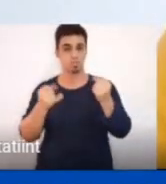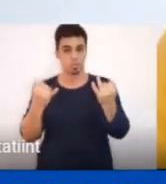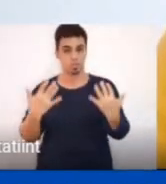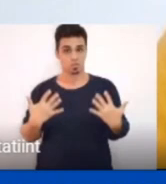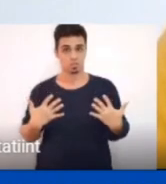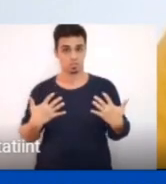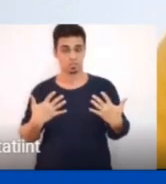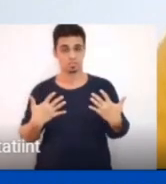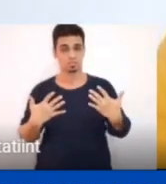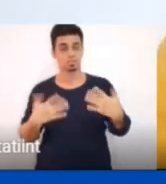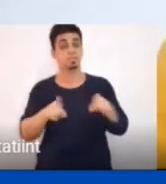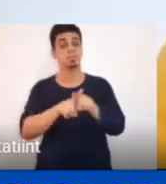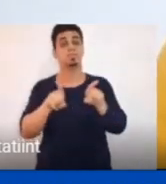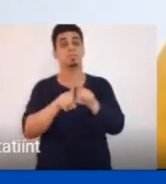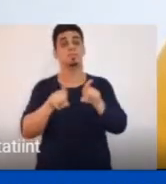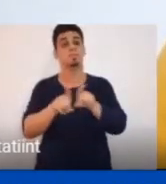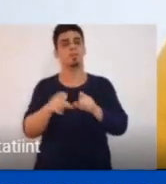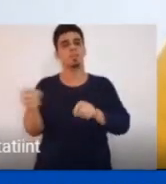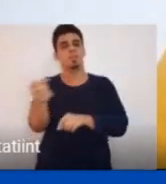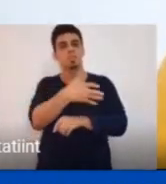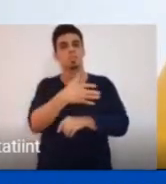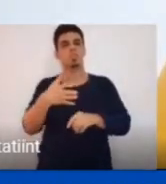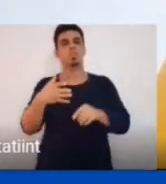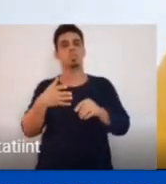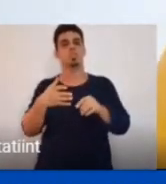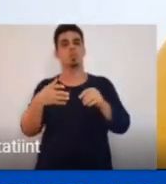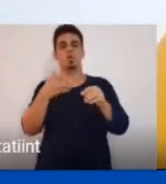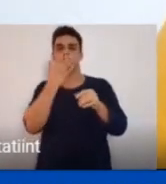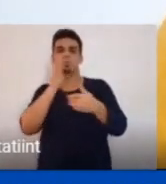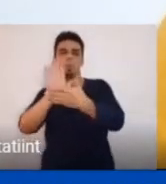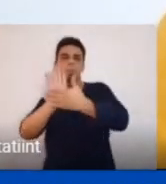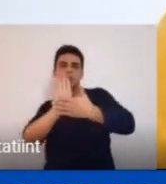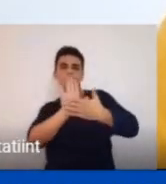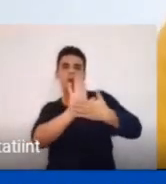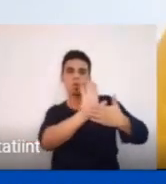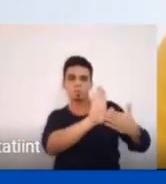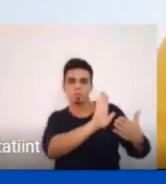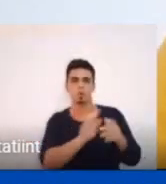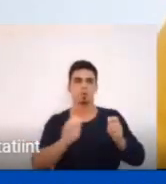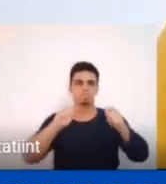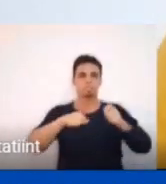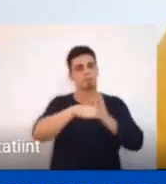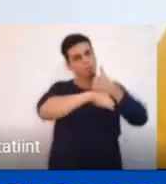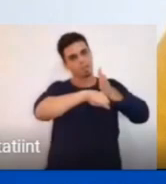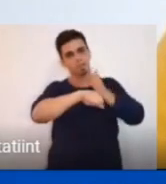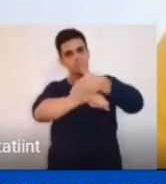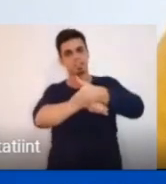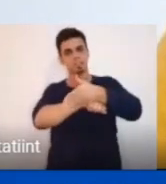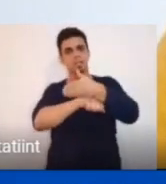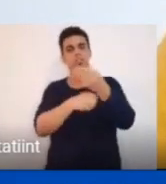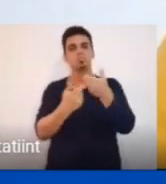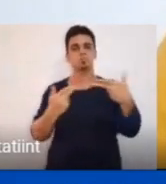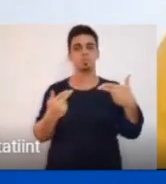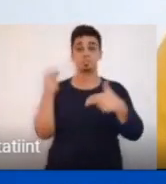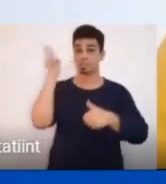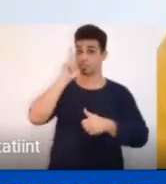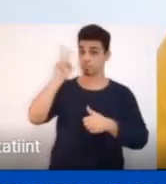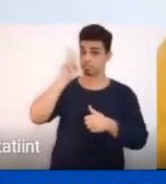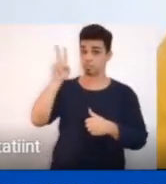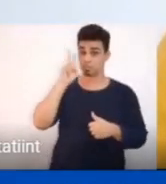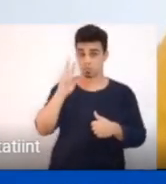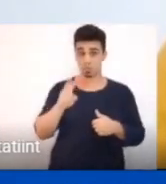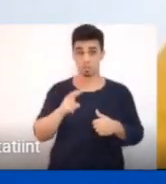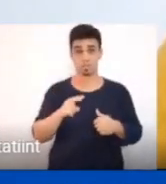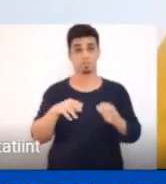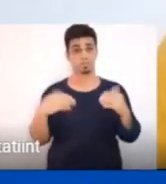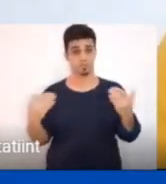uma abertura de novas janelas impulsionadas por uma luta que ela é histórica. Então, nós sempre